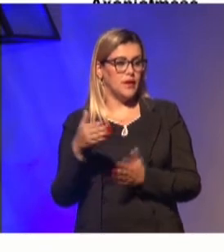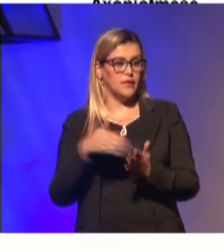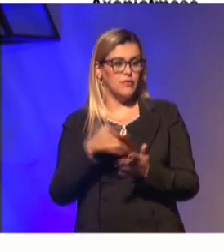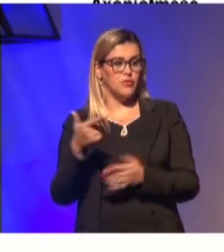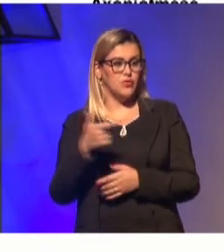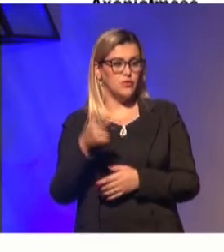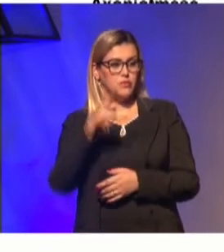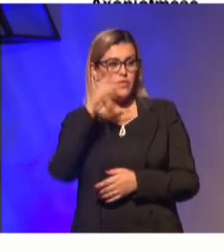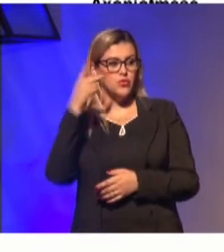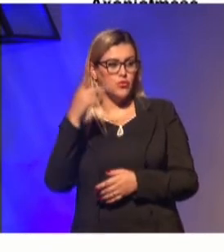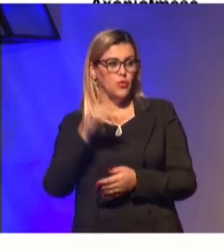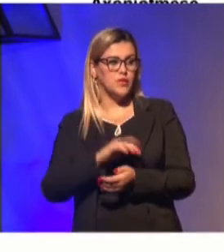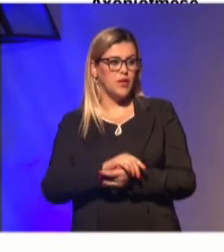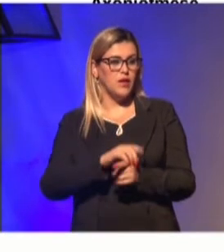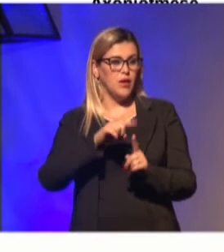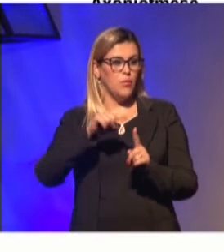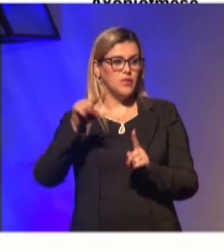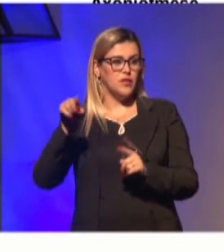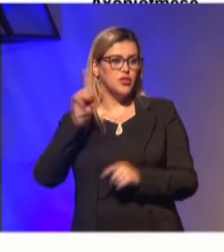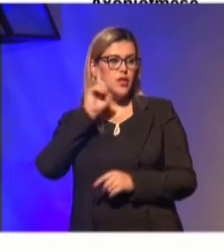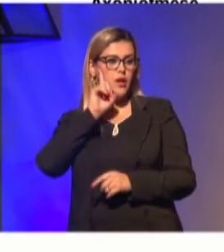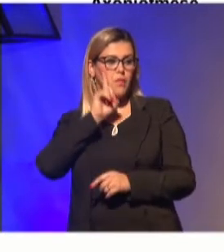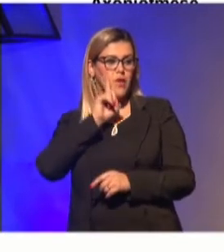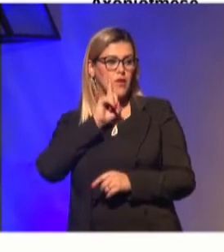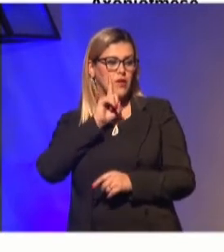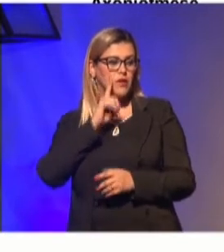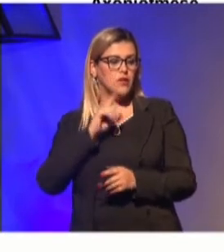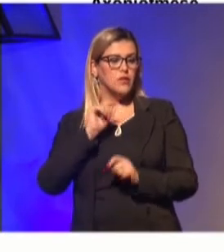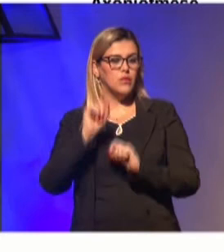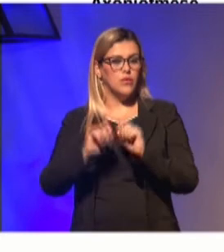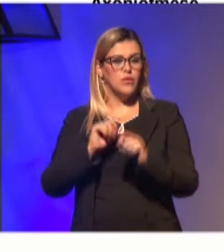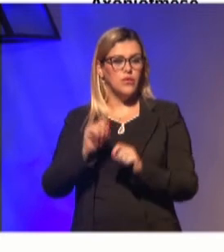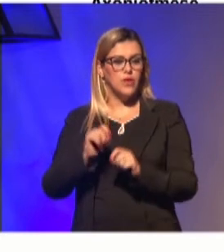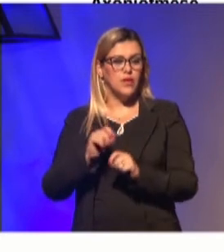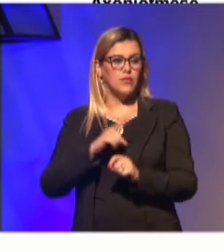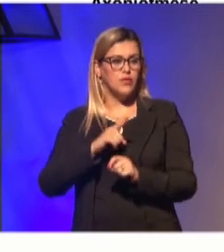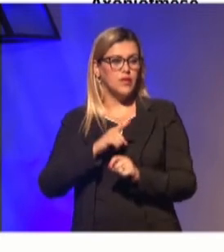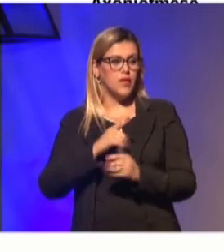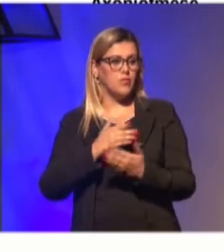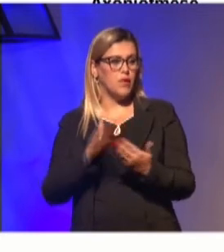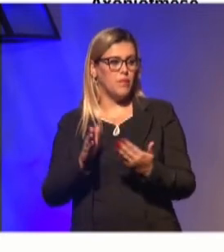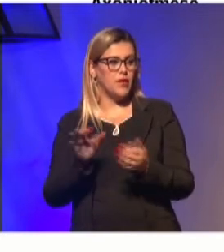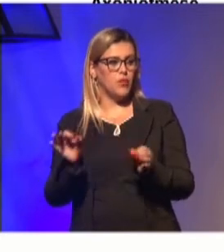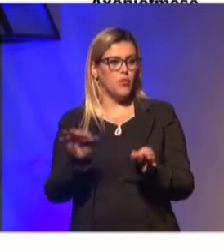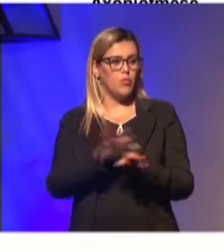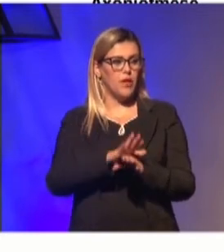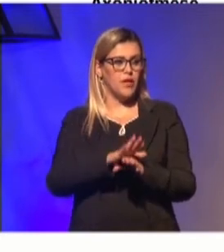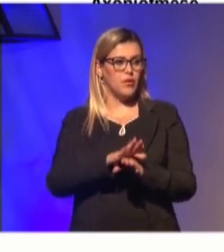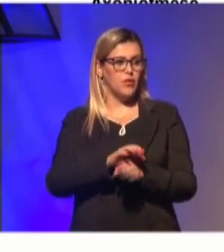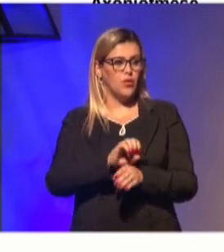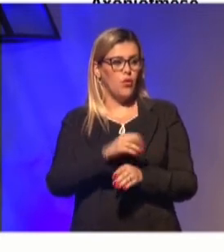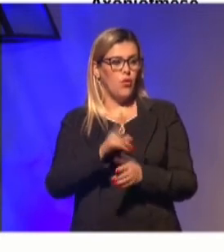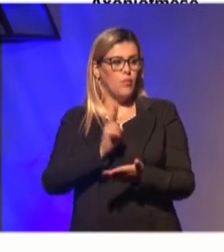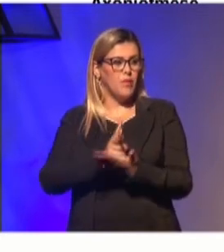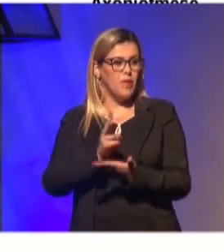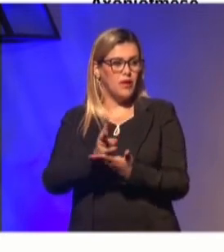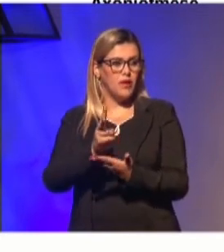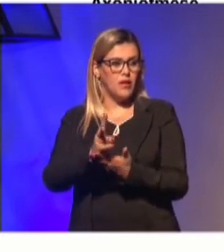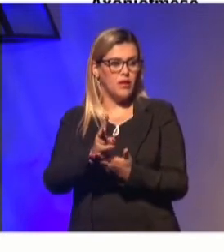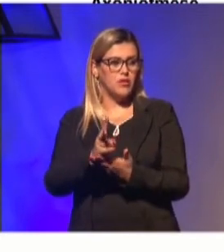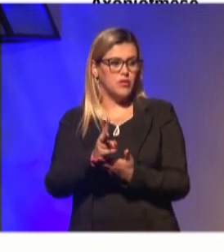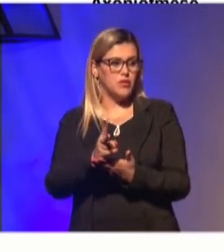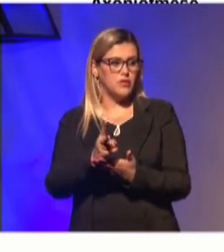isso, estatísticas americanas. A questão é que você tem uma perda funcional completa, um comprometimento permanente do